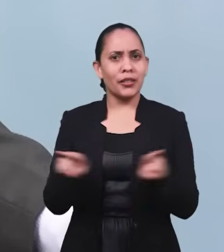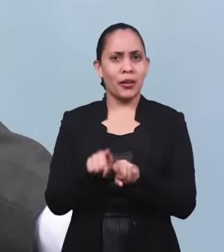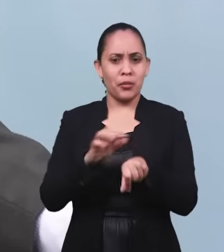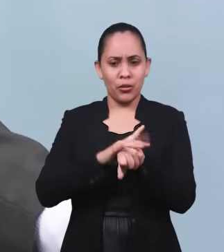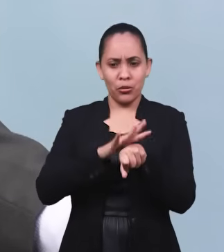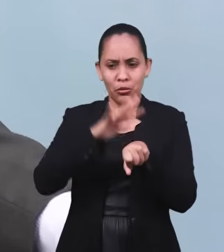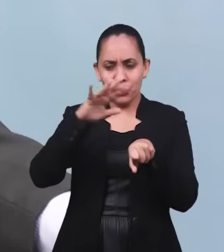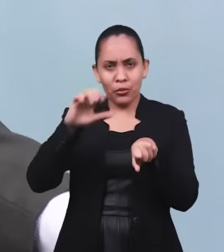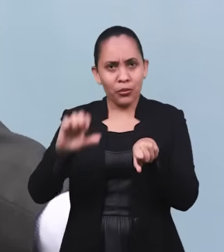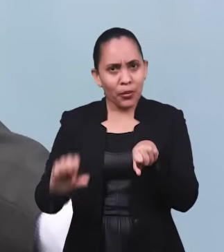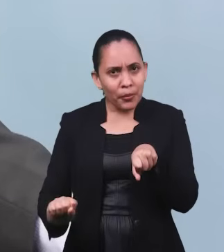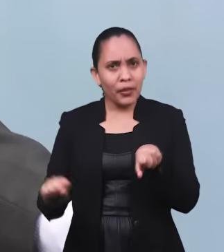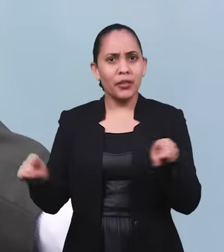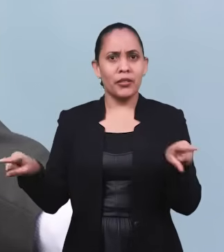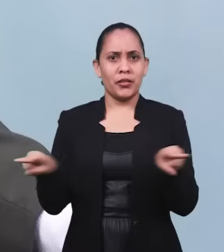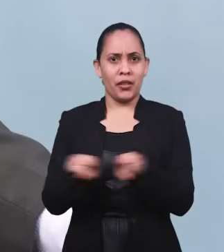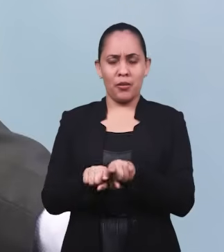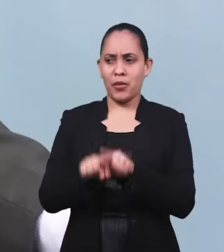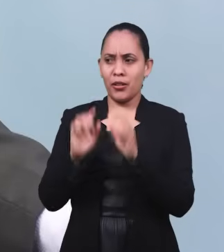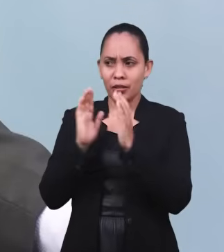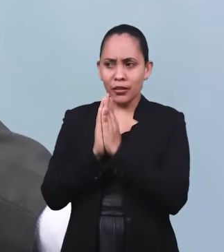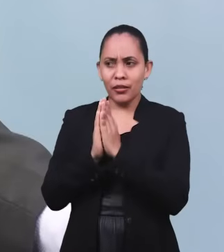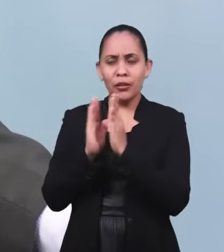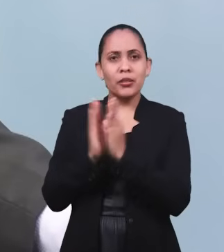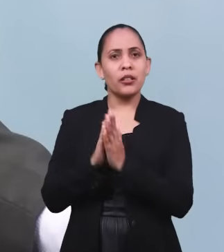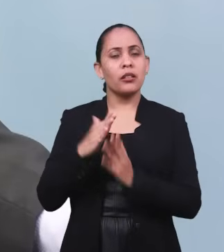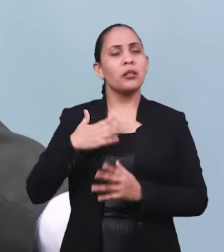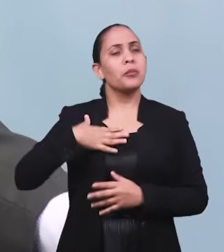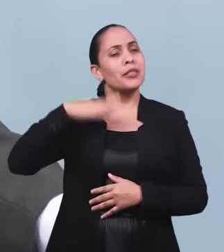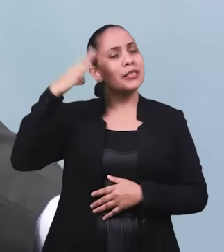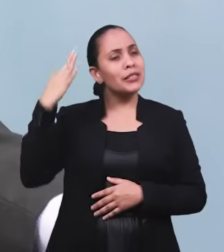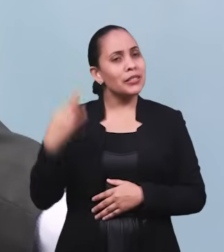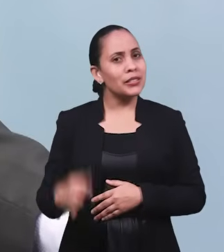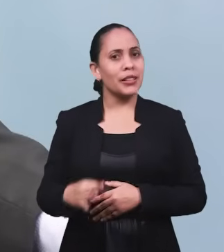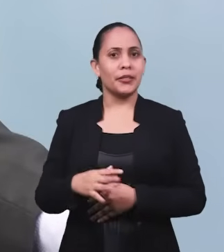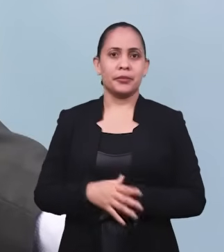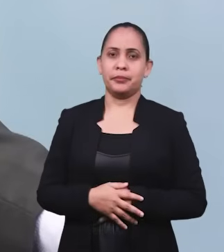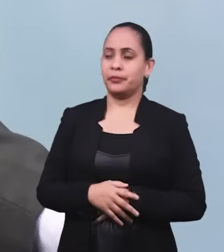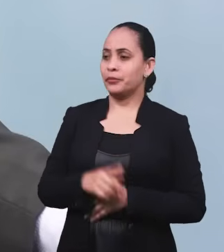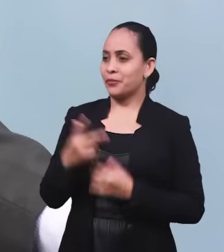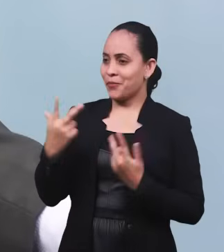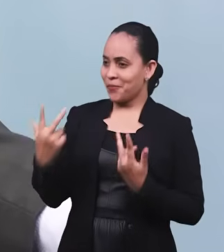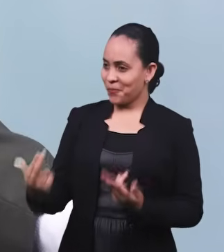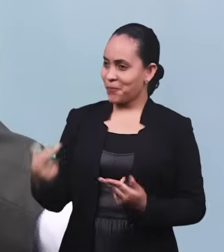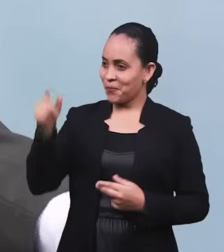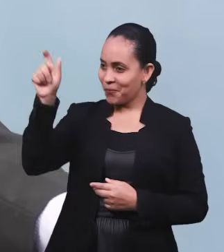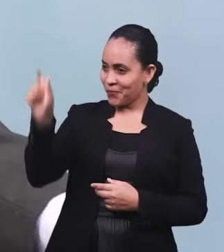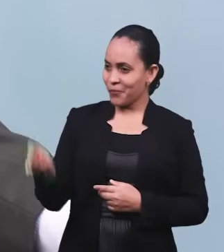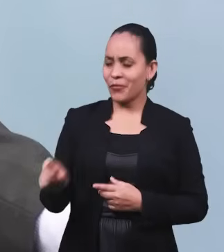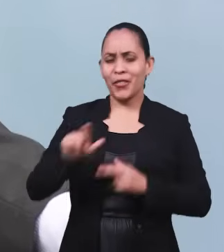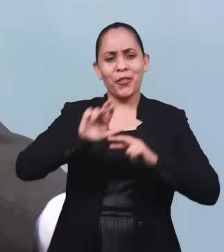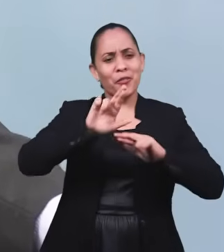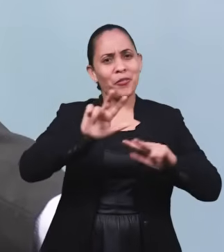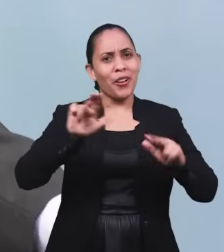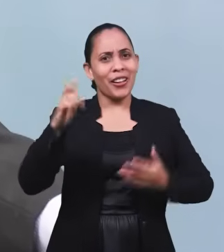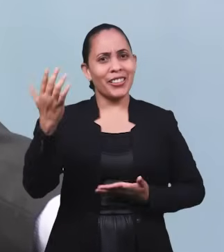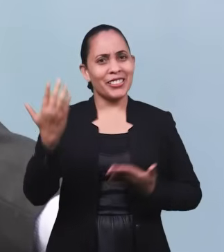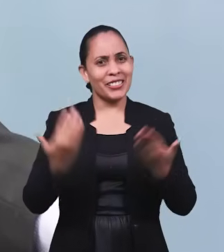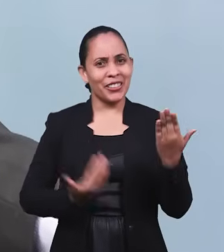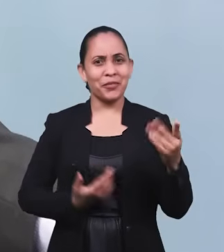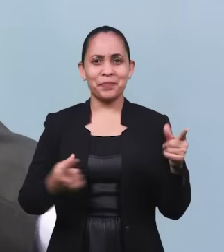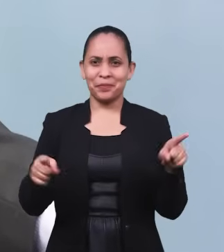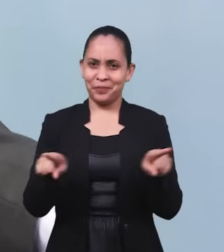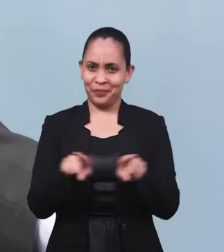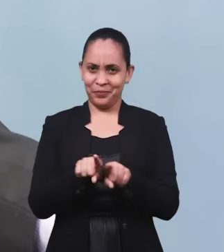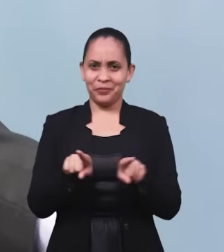de enfermidades através da oração. E eu tenho certeza que assim como a irmã Terezinha, há muitos irmãos e irmãs